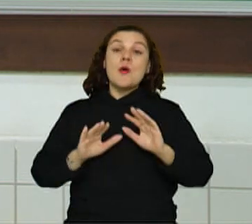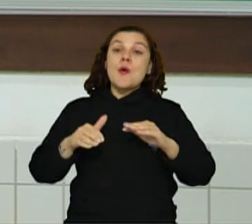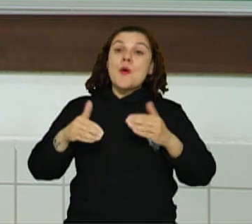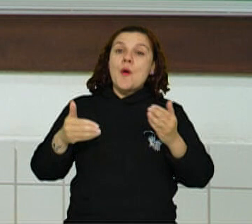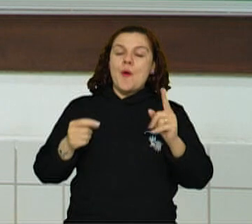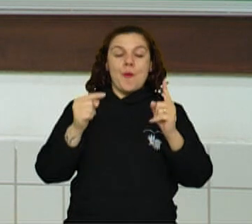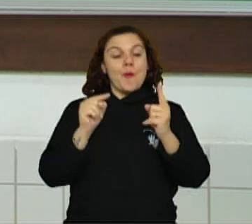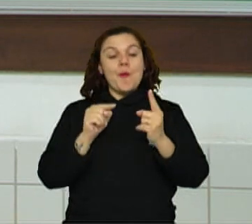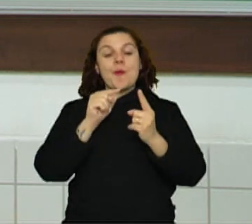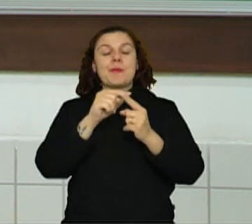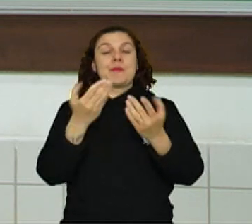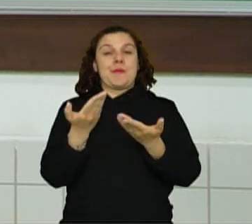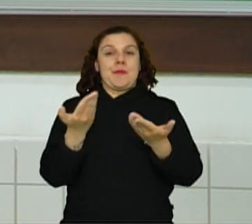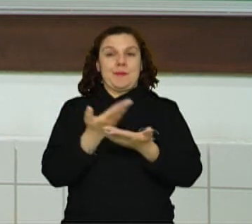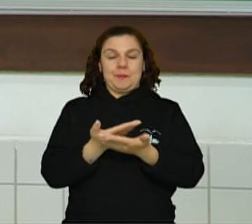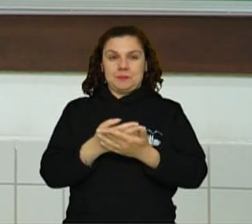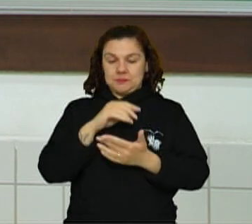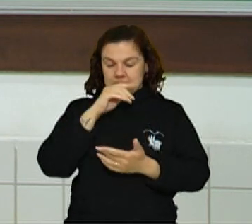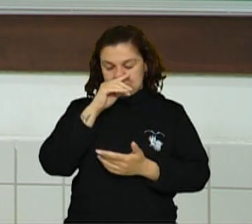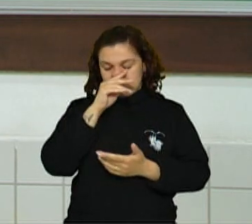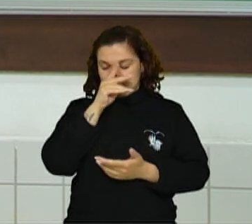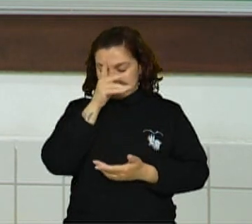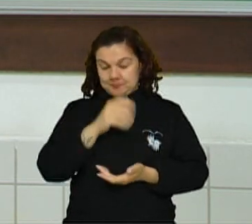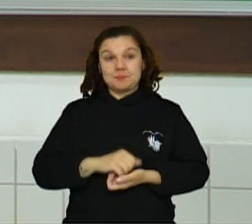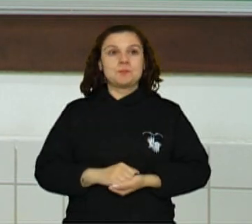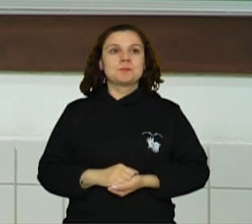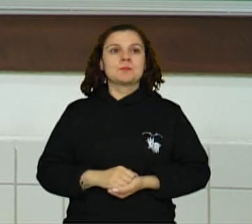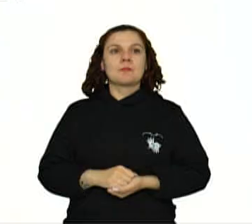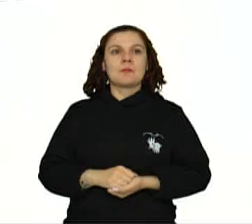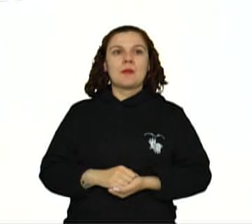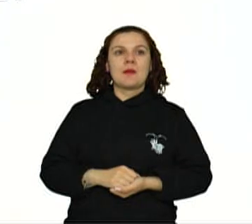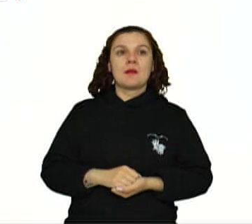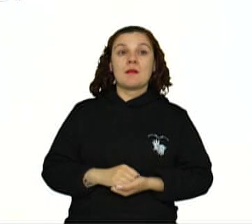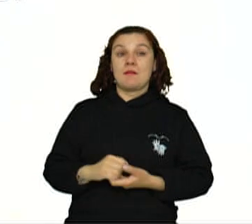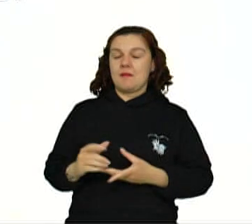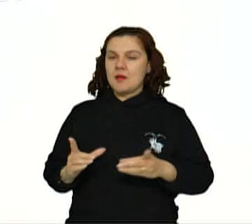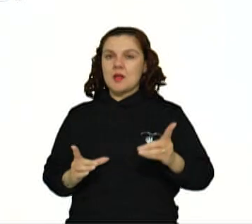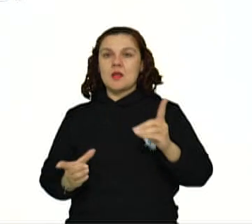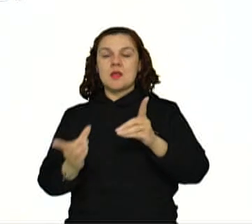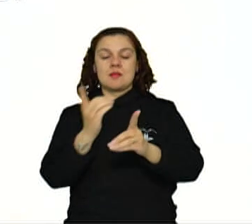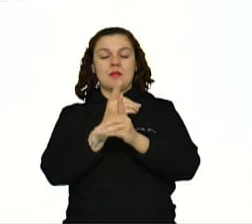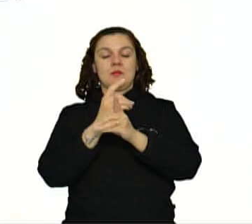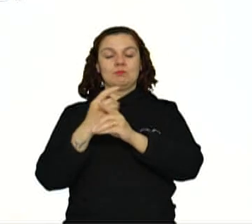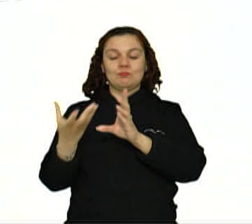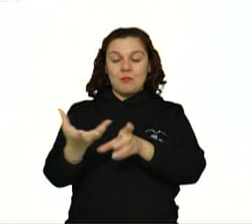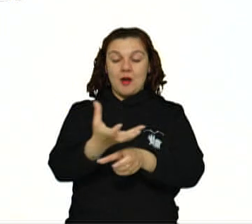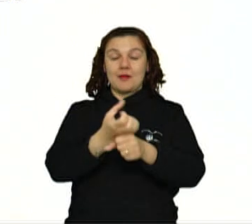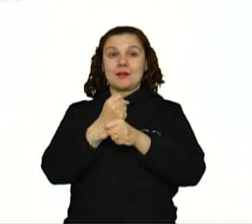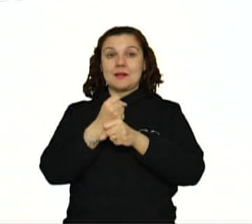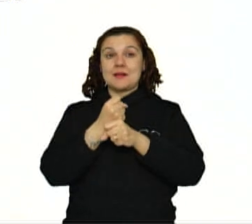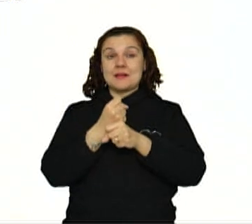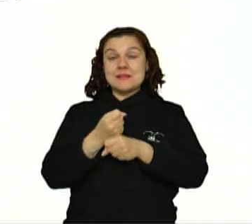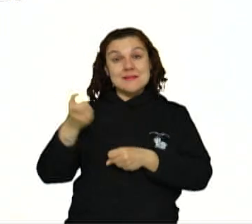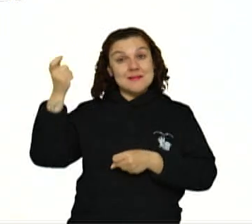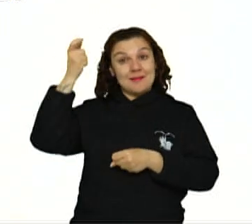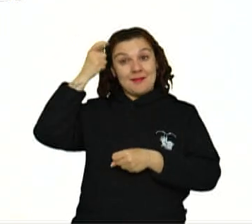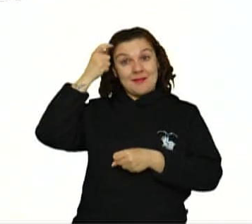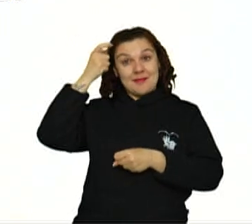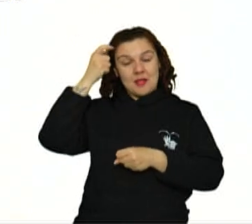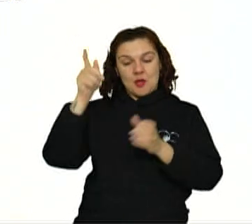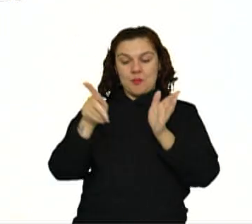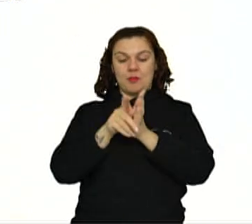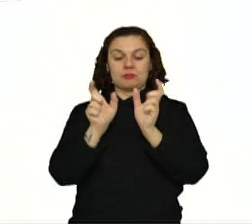da nossa aula de hoje? Então, vamos lá, né? Identificar a constituição sintática